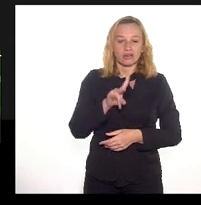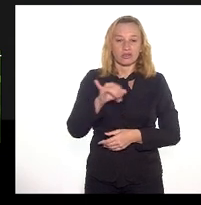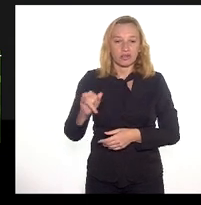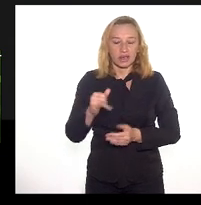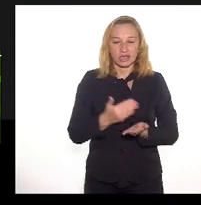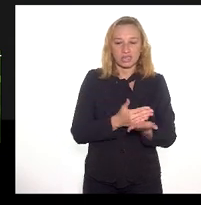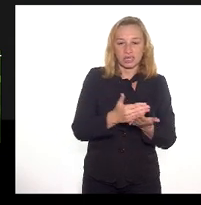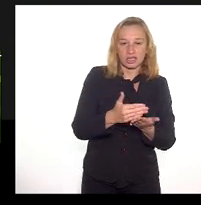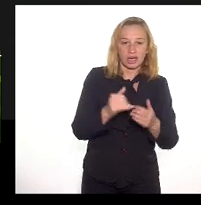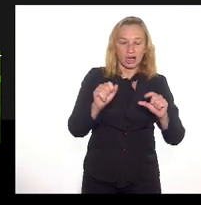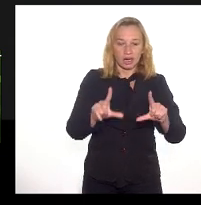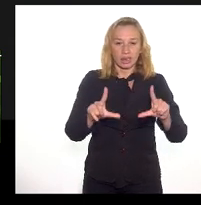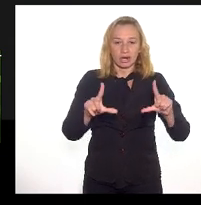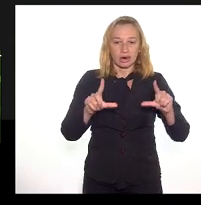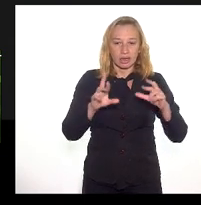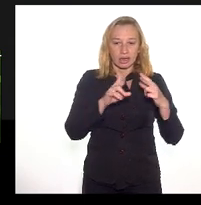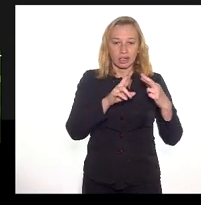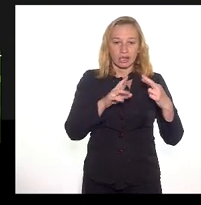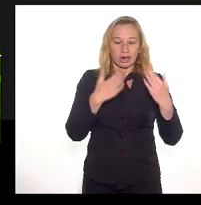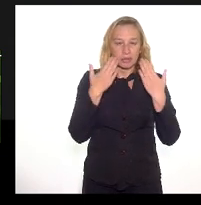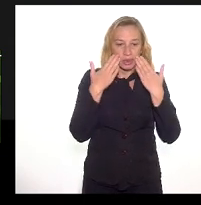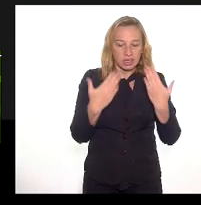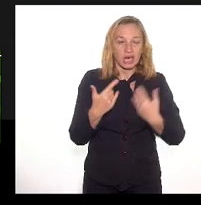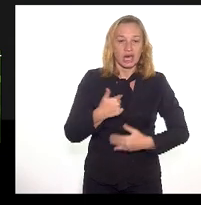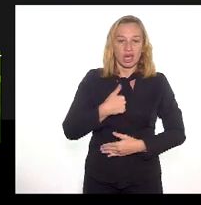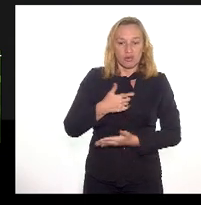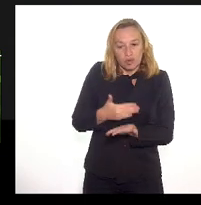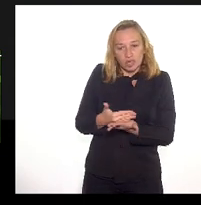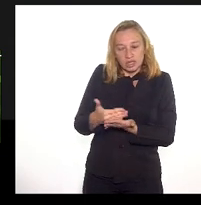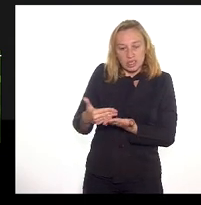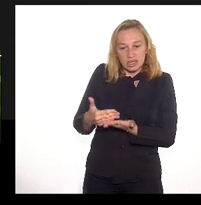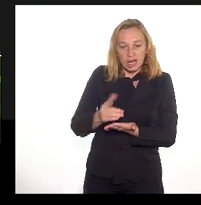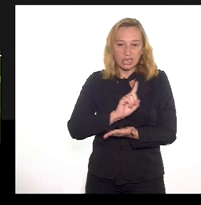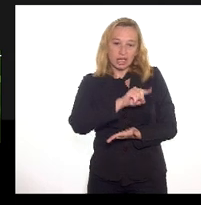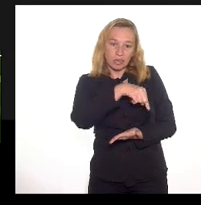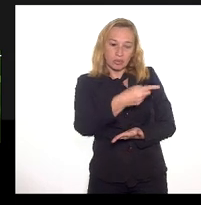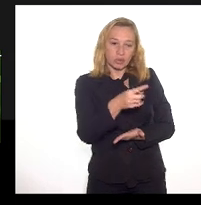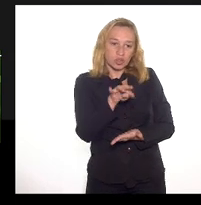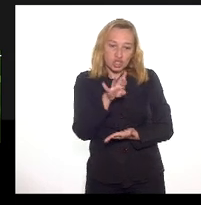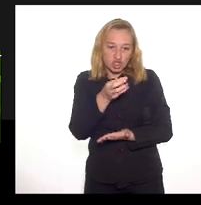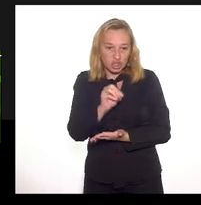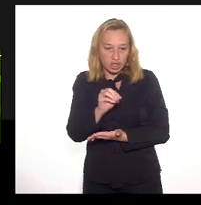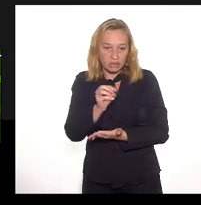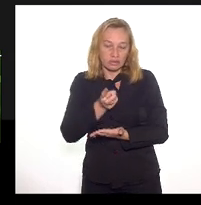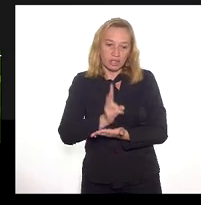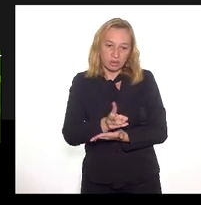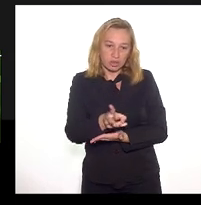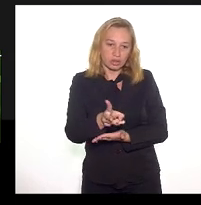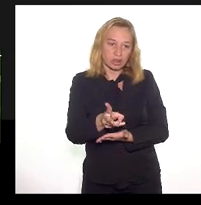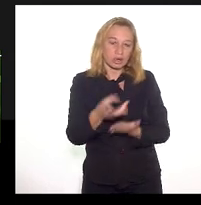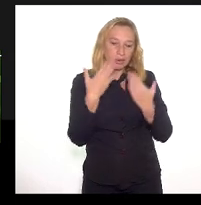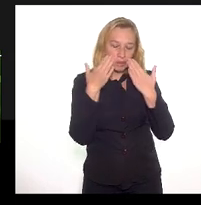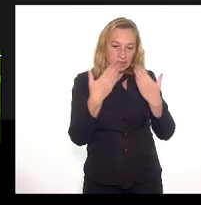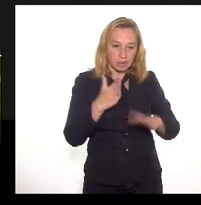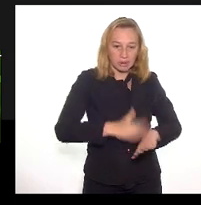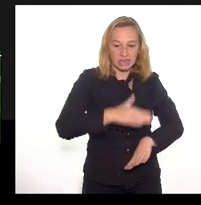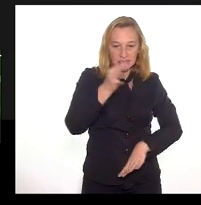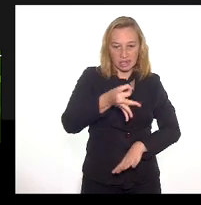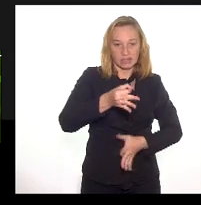apresentação inicialmente. Eu vou fazer a abertura, presidente, depois o Cristiano Gadelha fará a apresentação mais